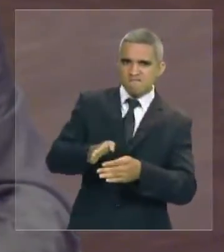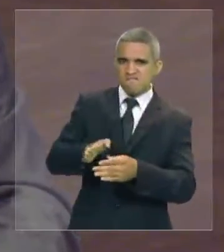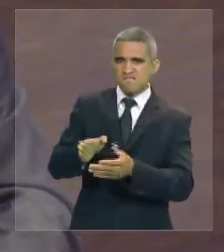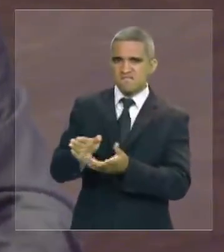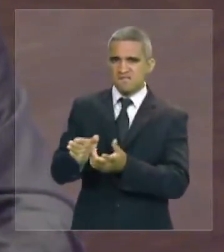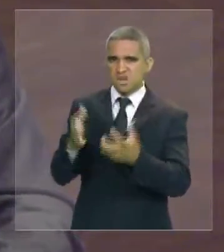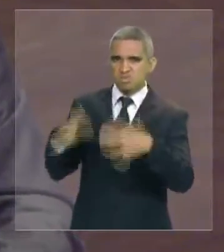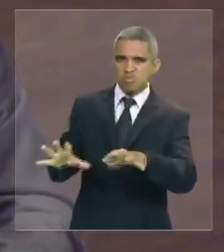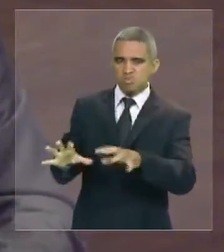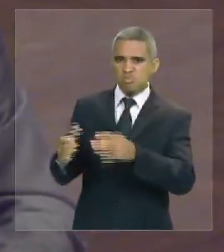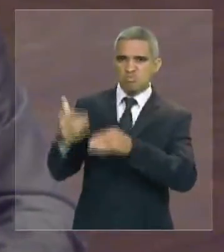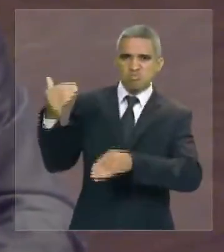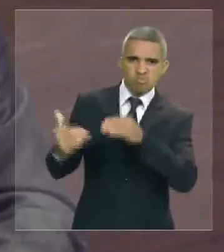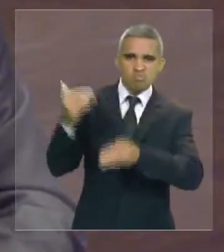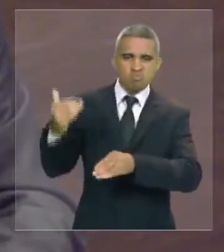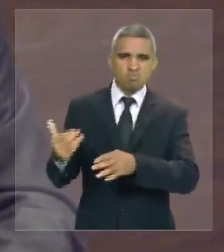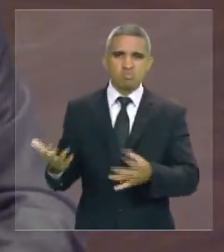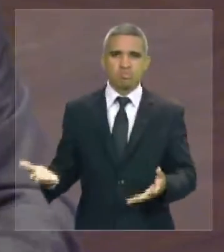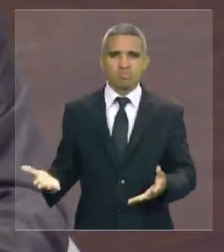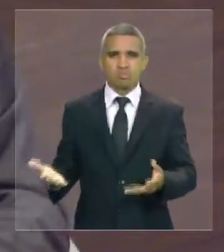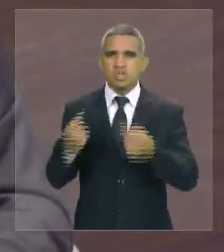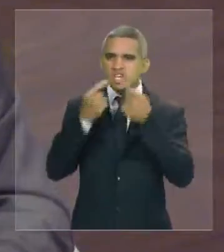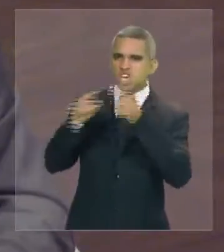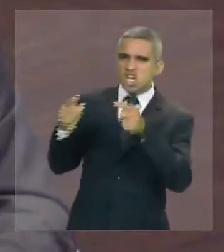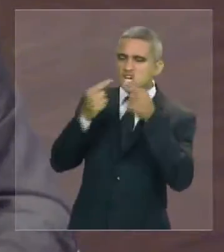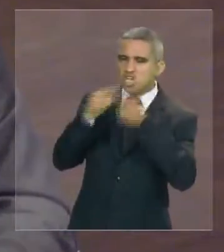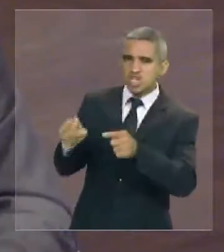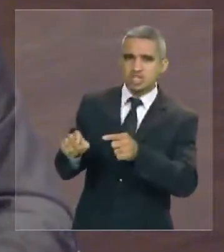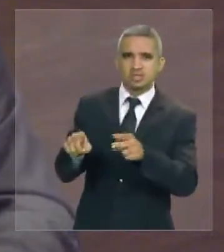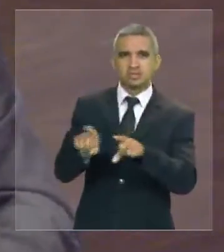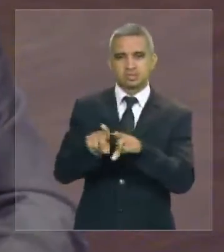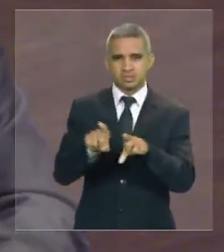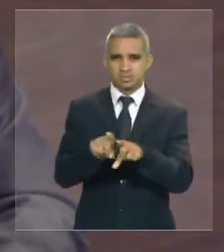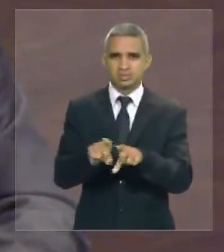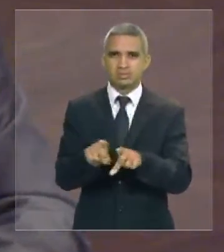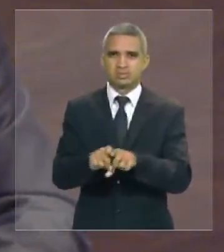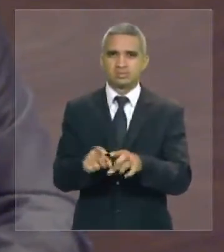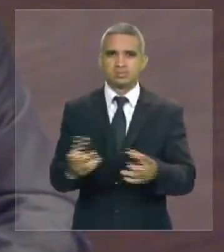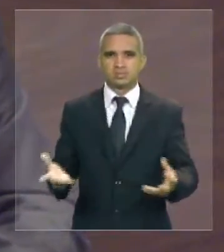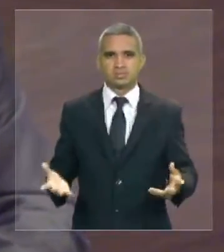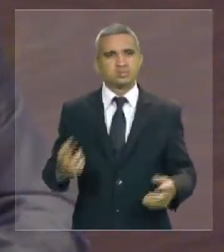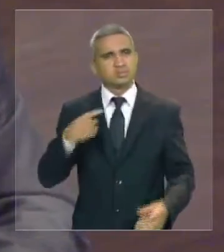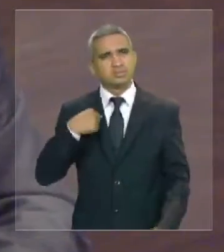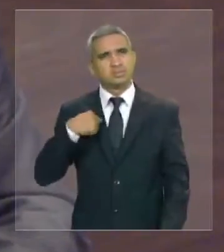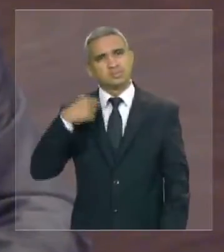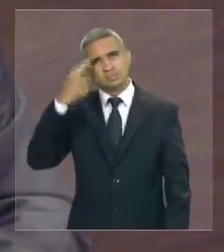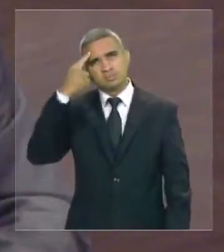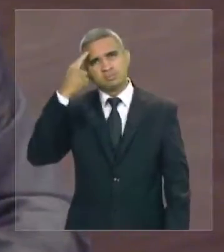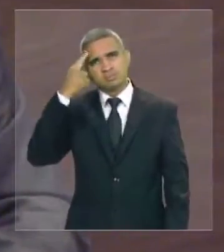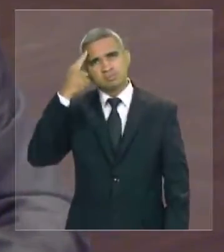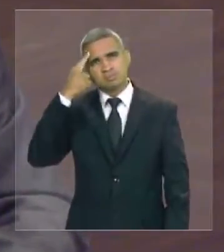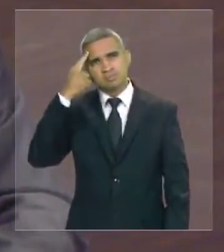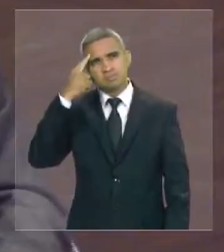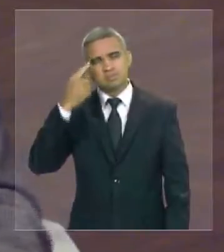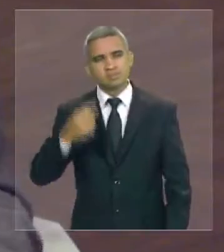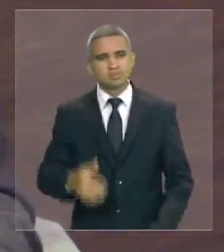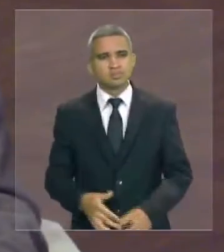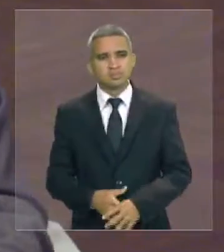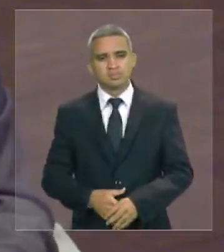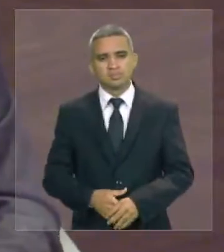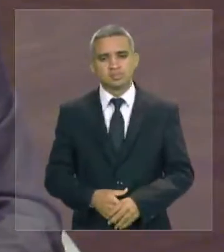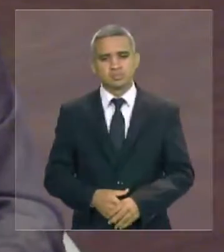não concordar e criticar. Eu me pergunto, depois